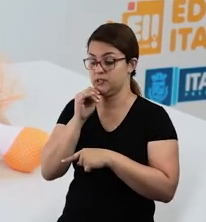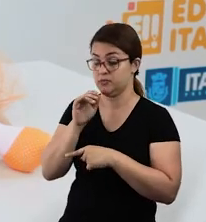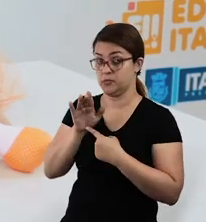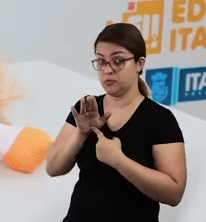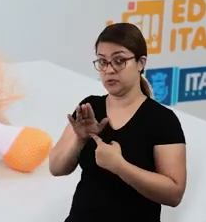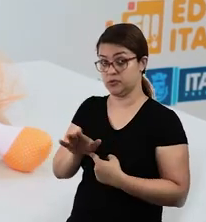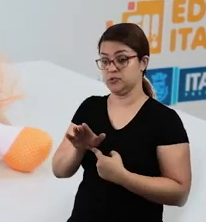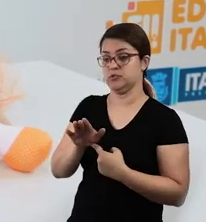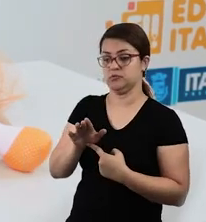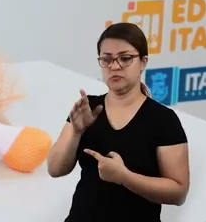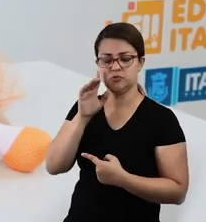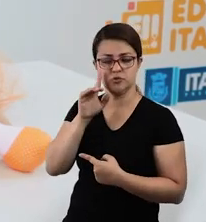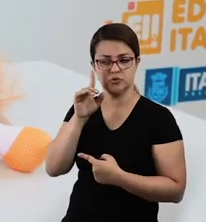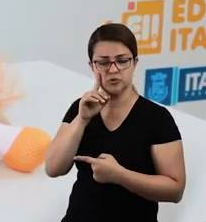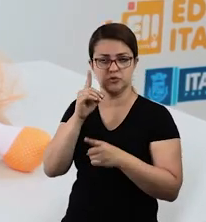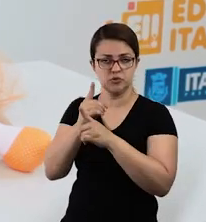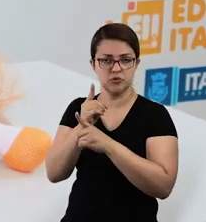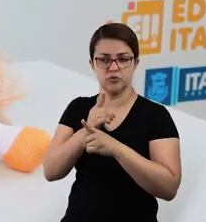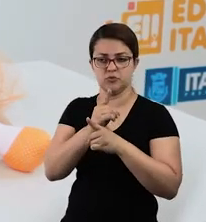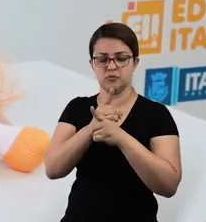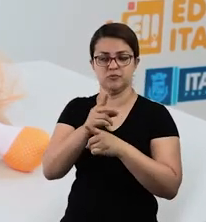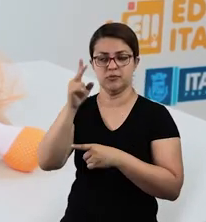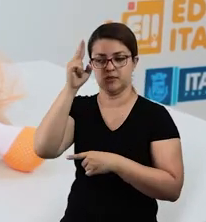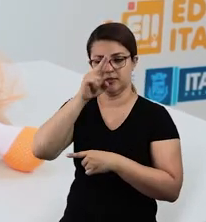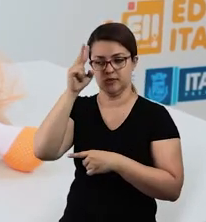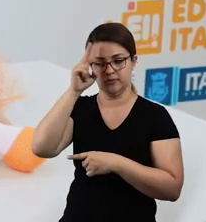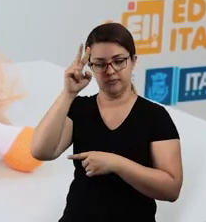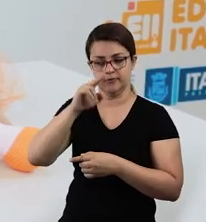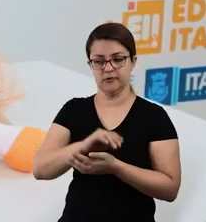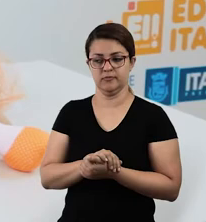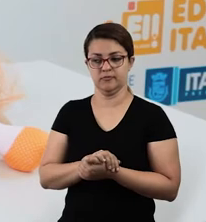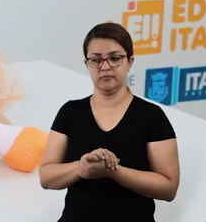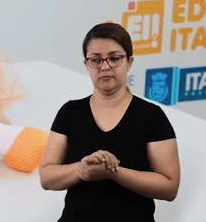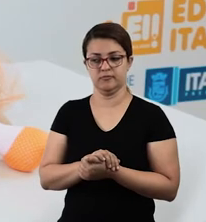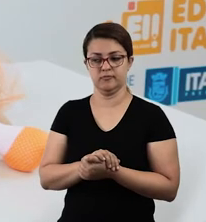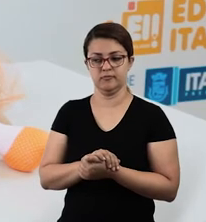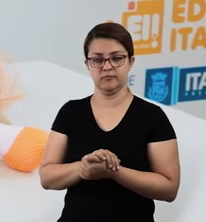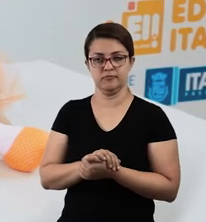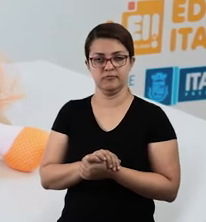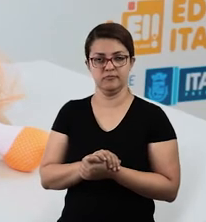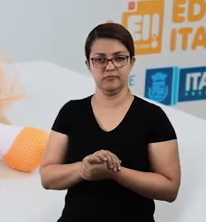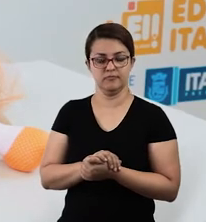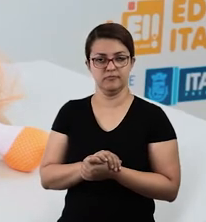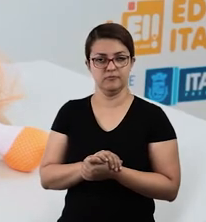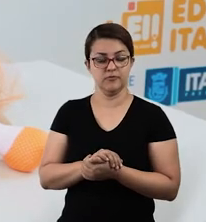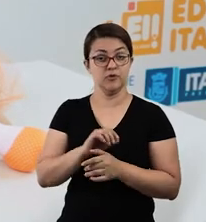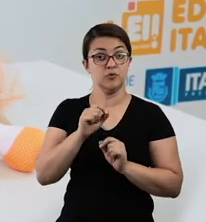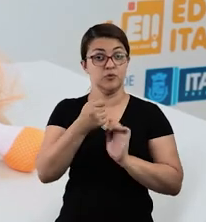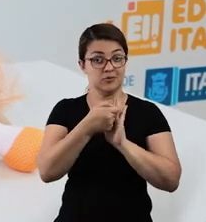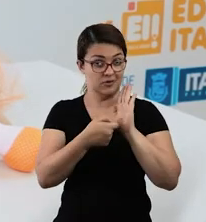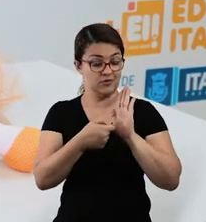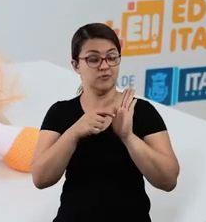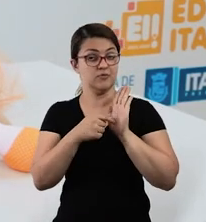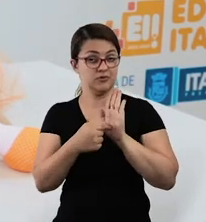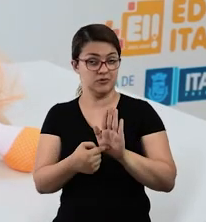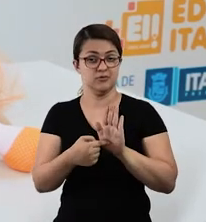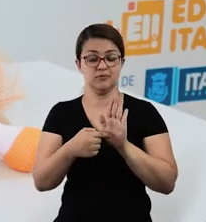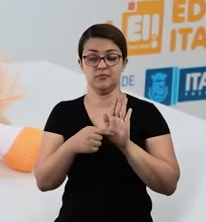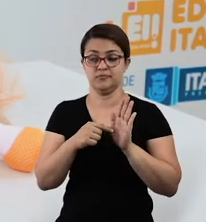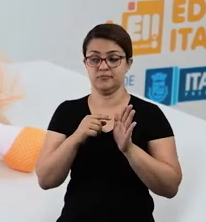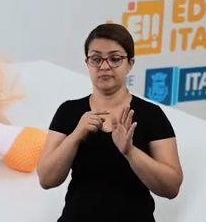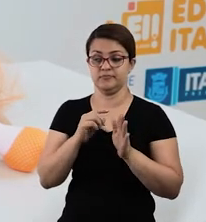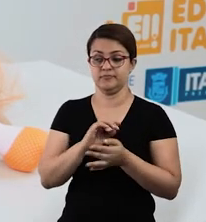esses objetos que eu trouxe que são do dia a dia, que lembram esta figura geométrica da charada aqui, tá bom?